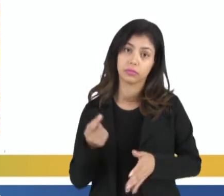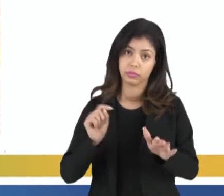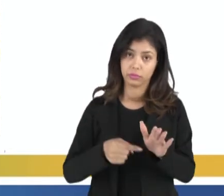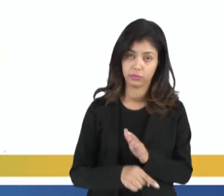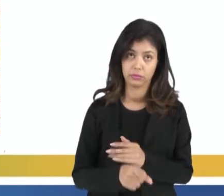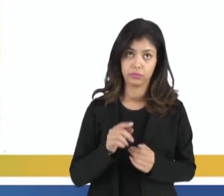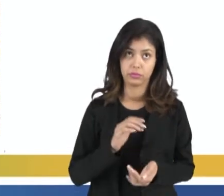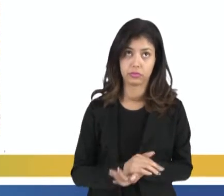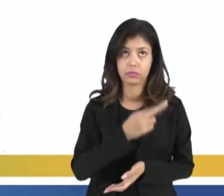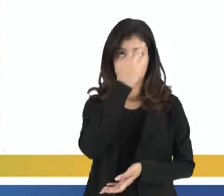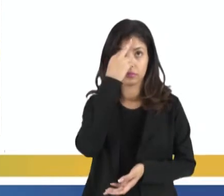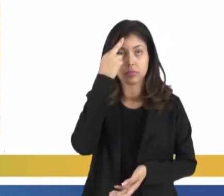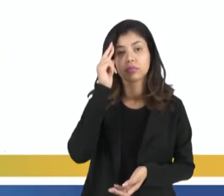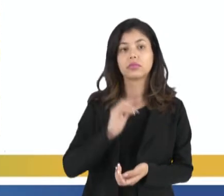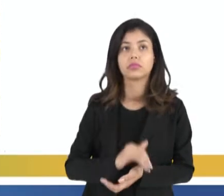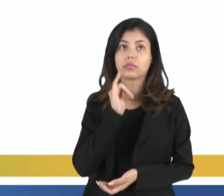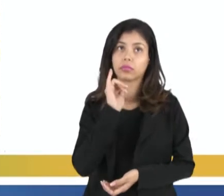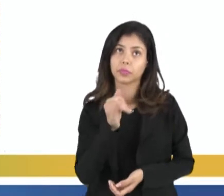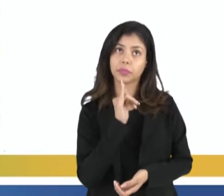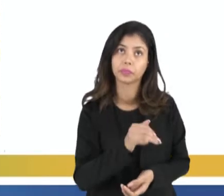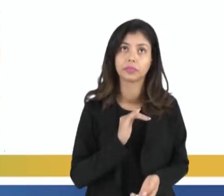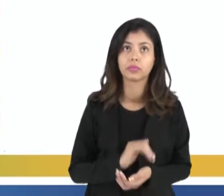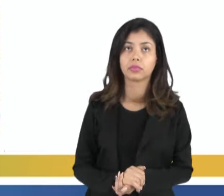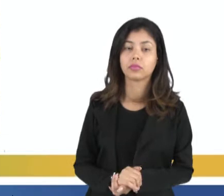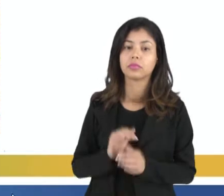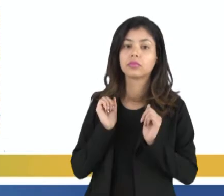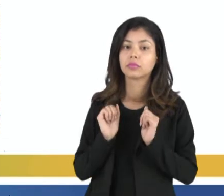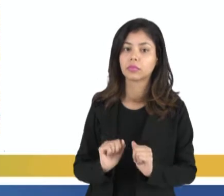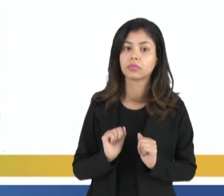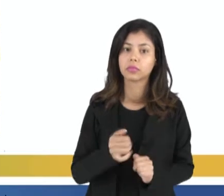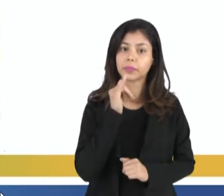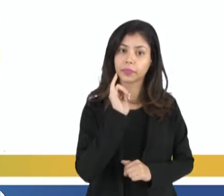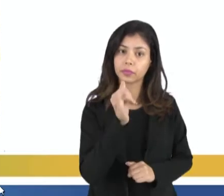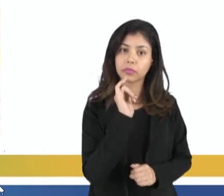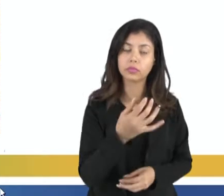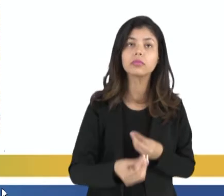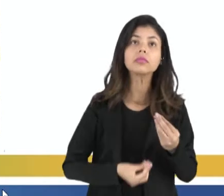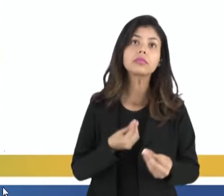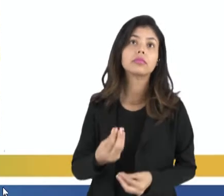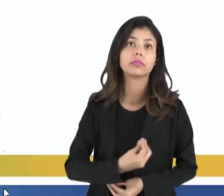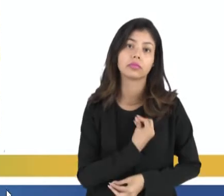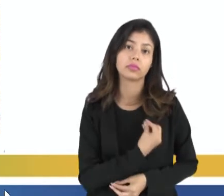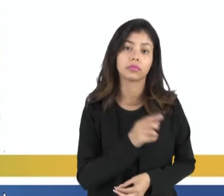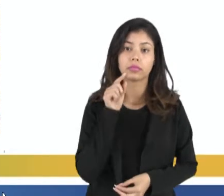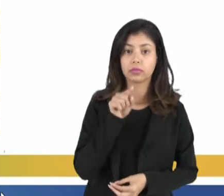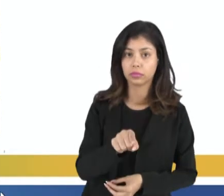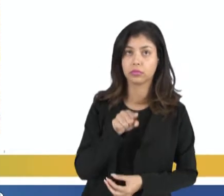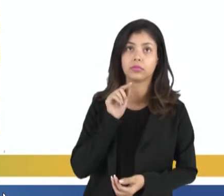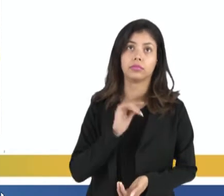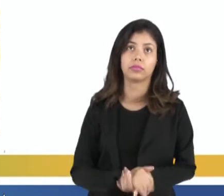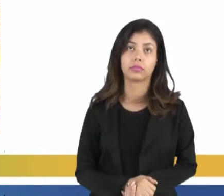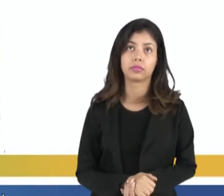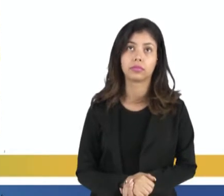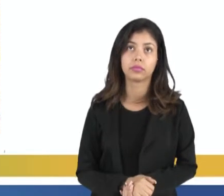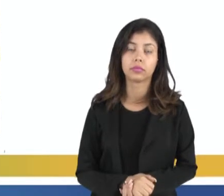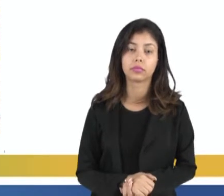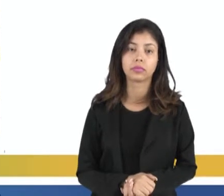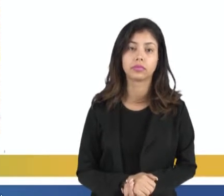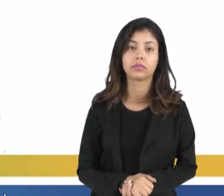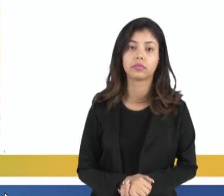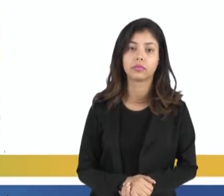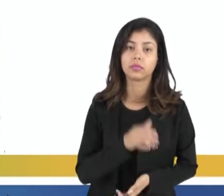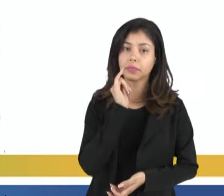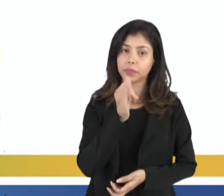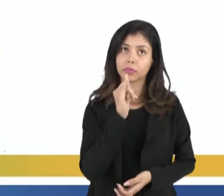dentro da história, né, da narrativa de ficção, ela é o quê? Foi narrada de modo a ser vivida por quem? Por você. Então,